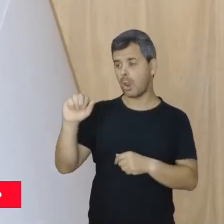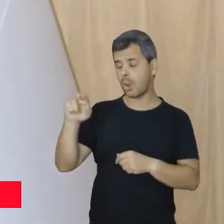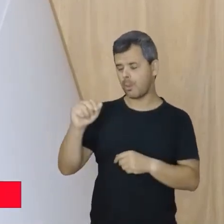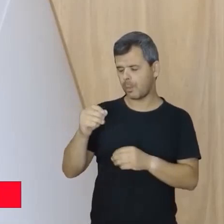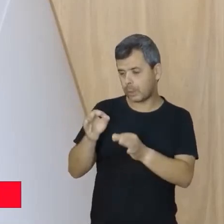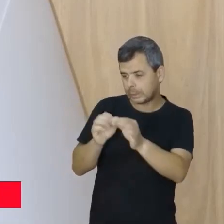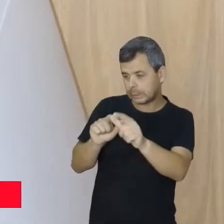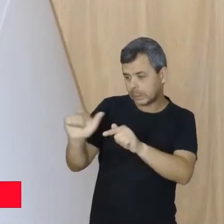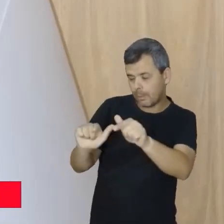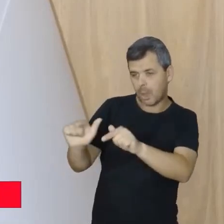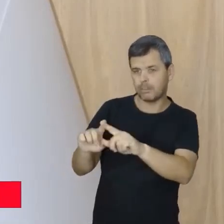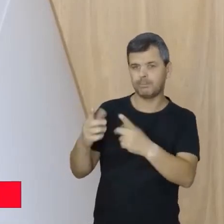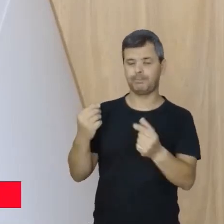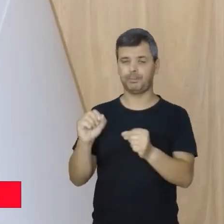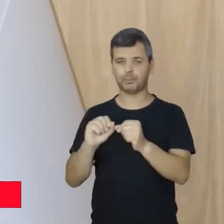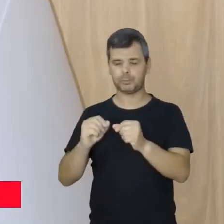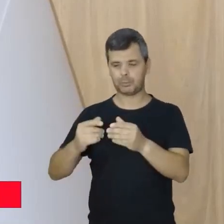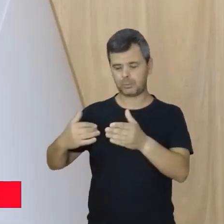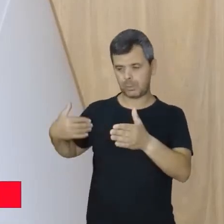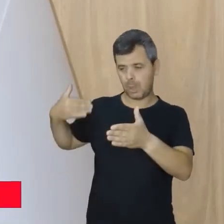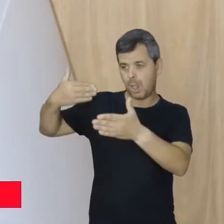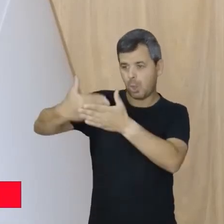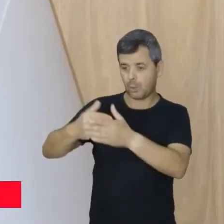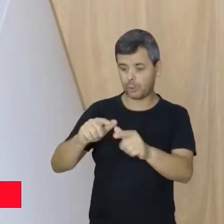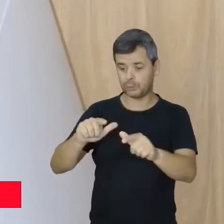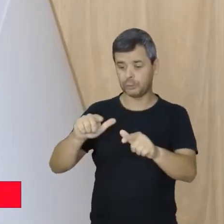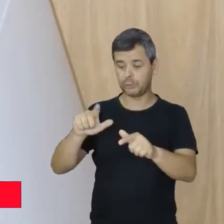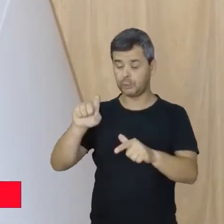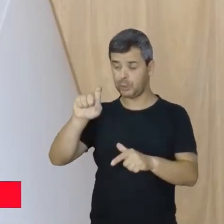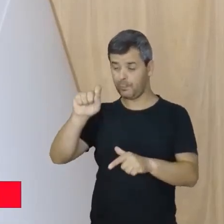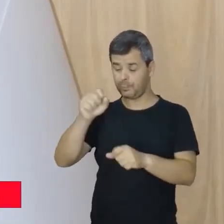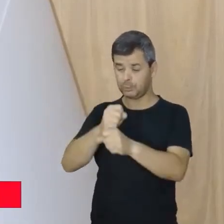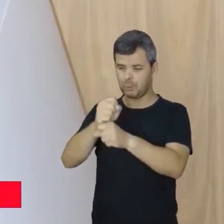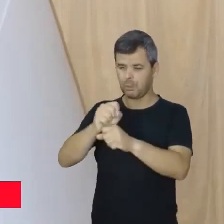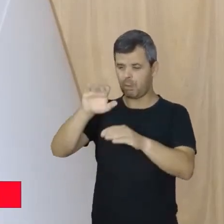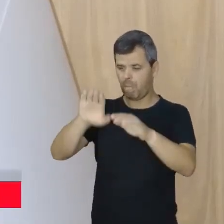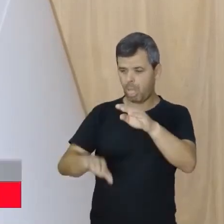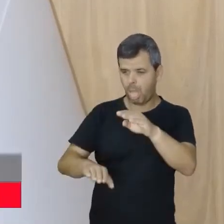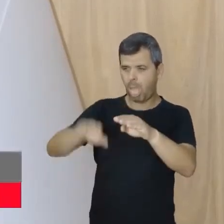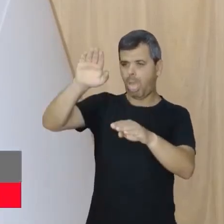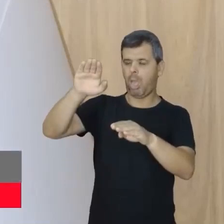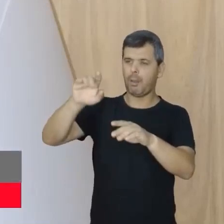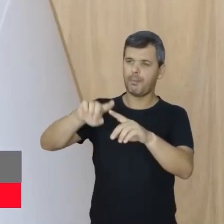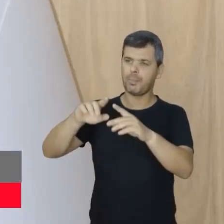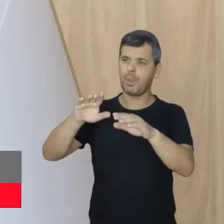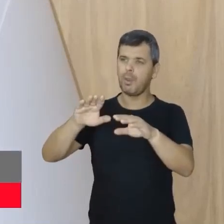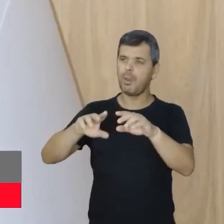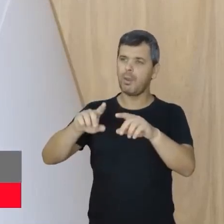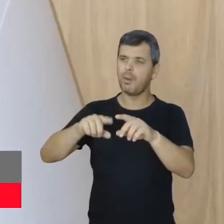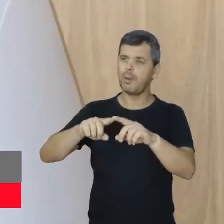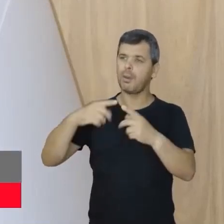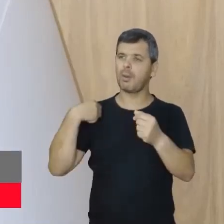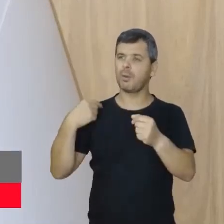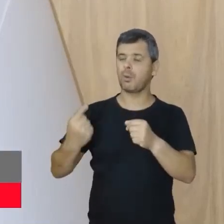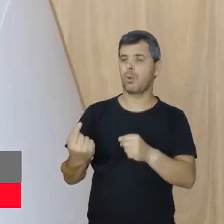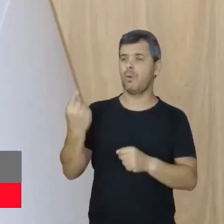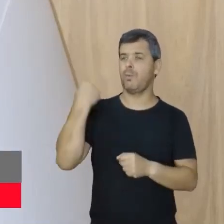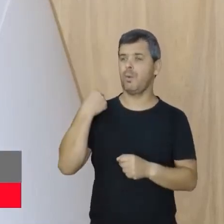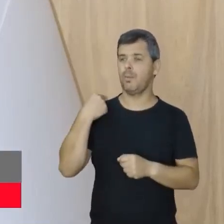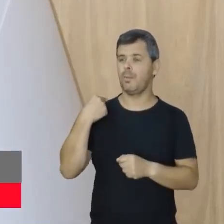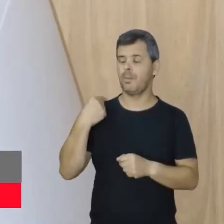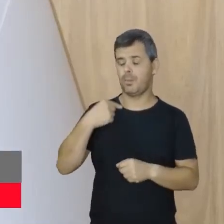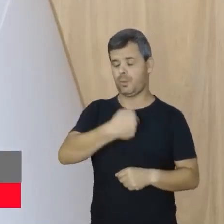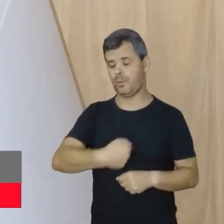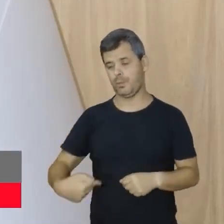operacionaliza. Ao longo desses 20 anos ele teve altas e baixas. No governo passado,